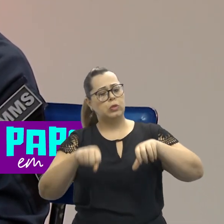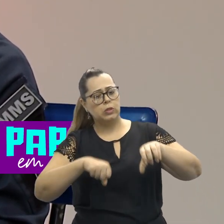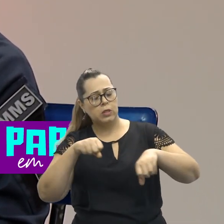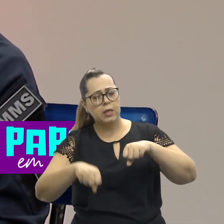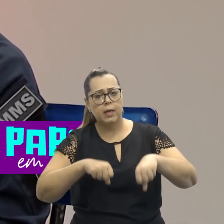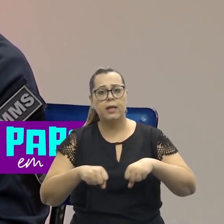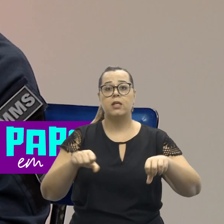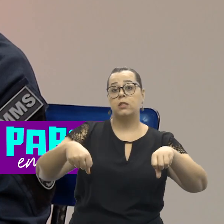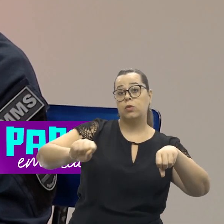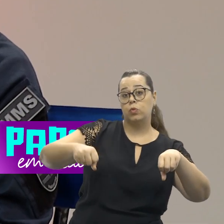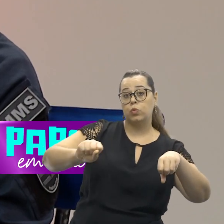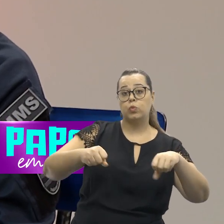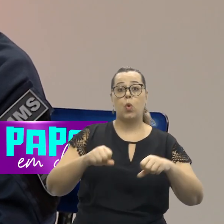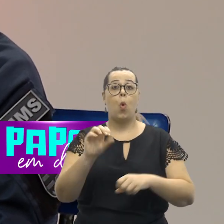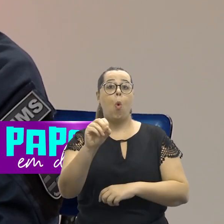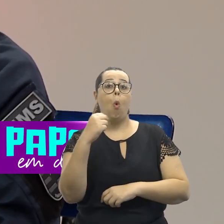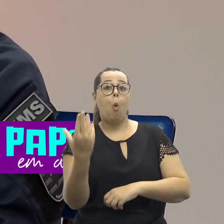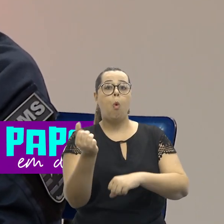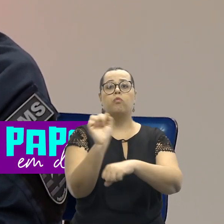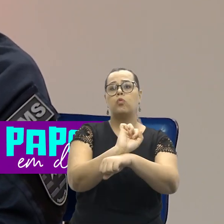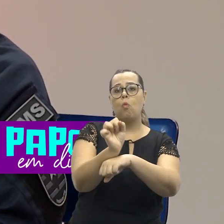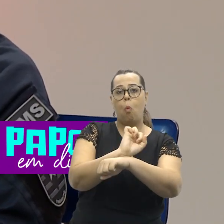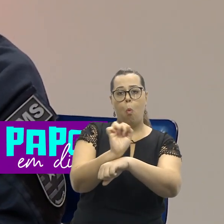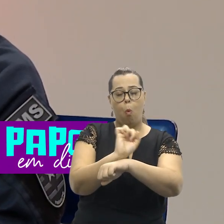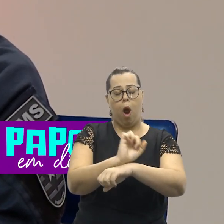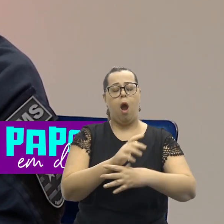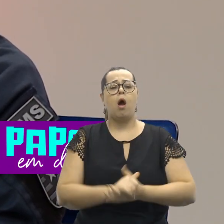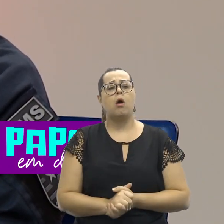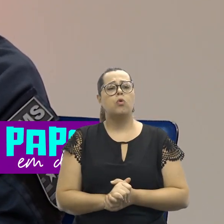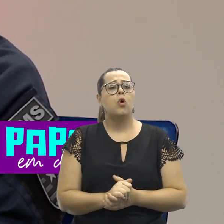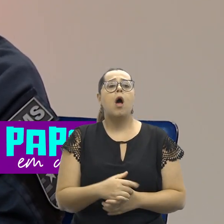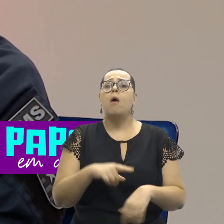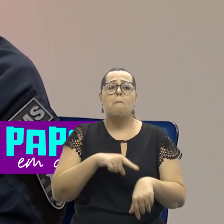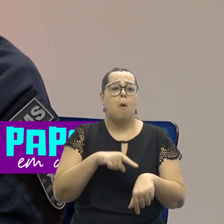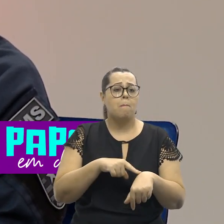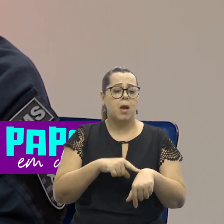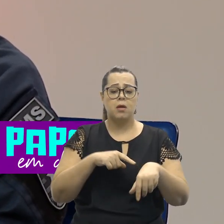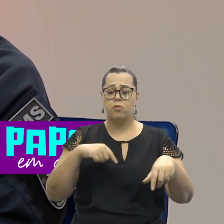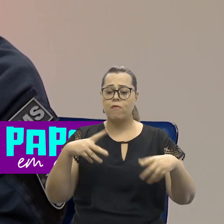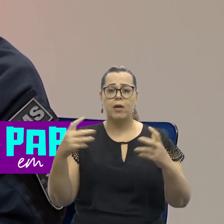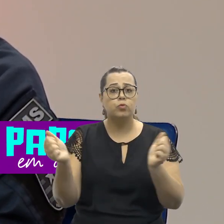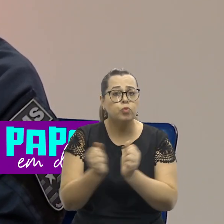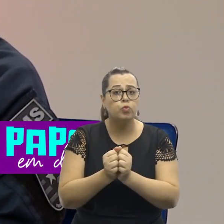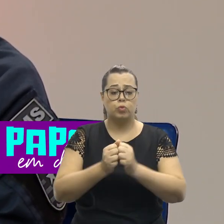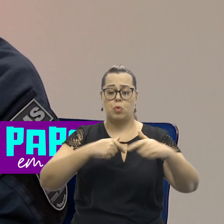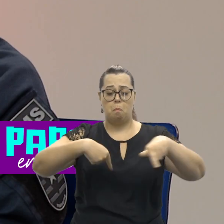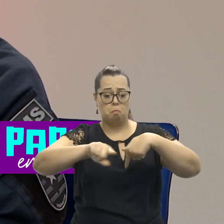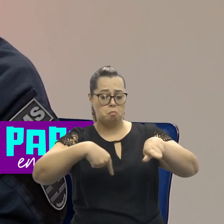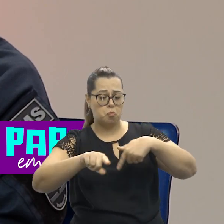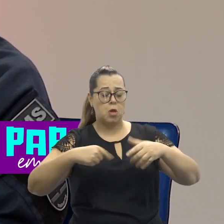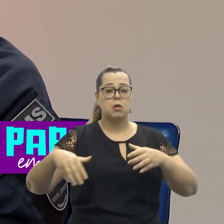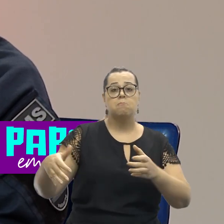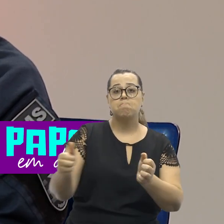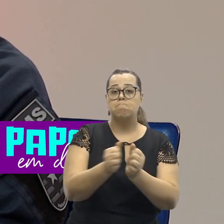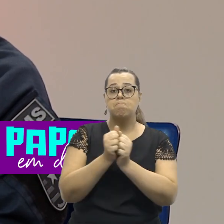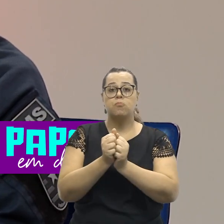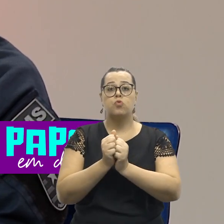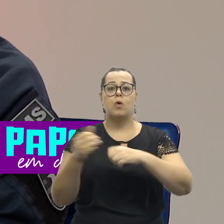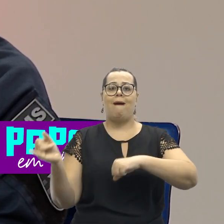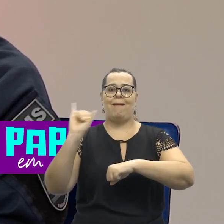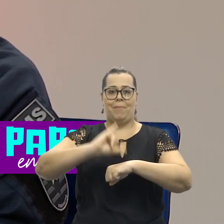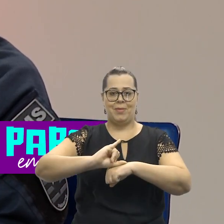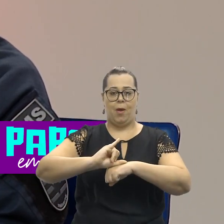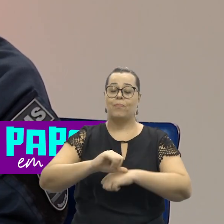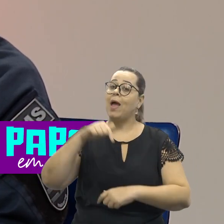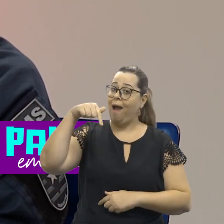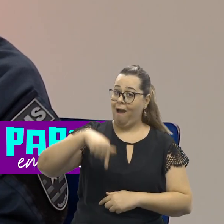ciclista, motociclista ou condutor de veículo 4 rodas, ela em algum momento vai precisar interagir no trânsito da nossa capital. E o nosso